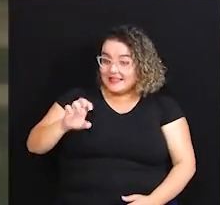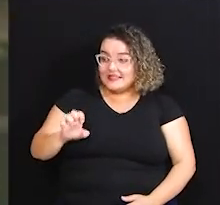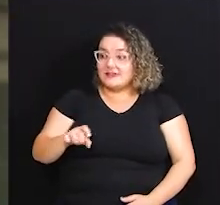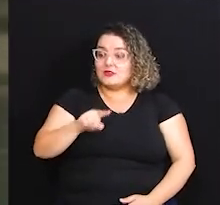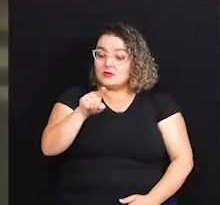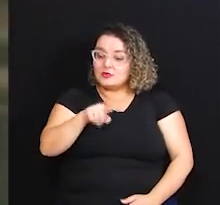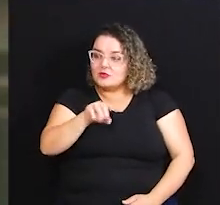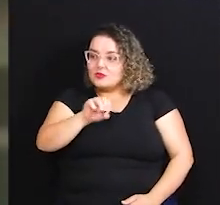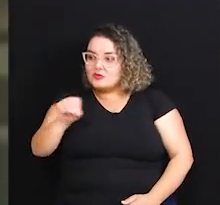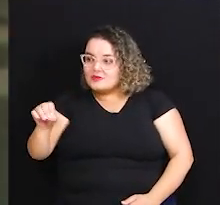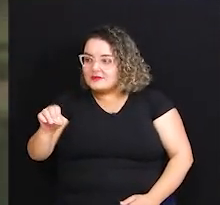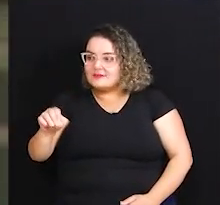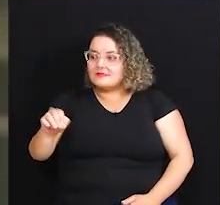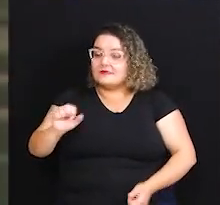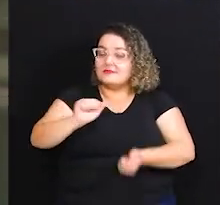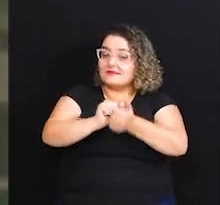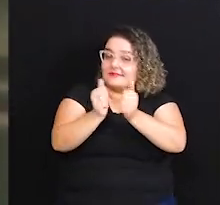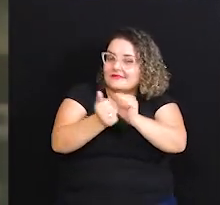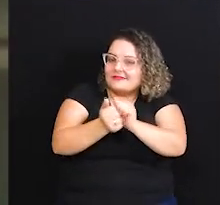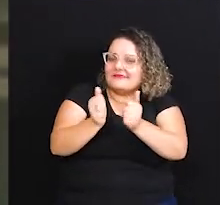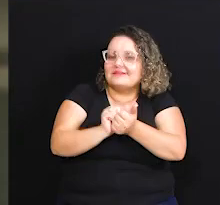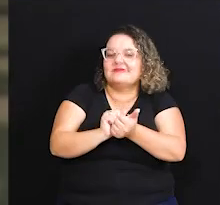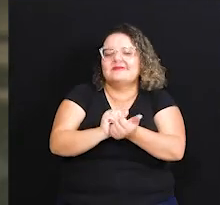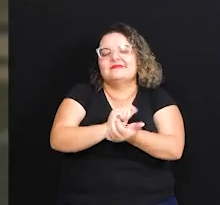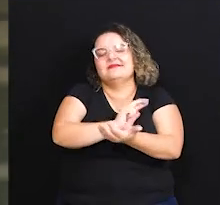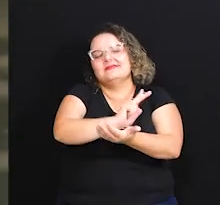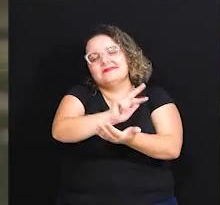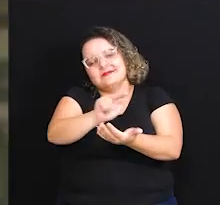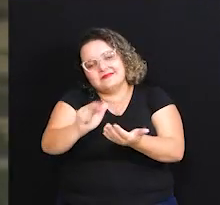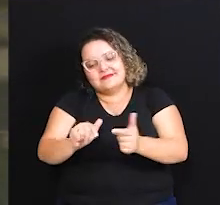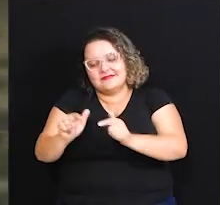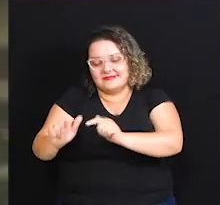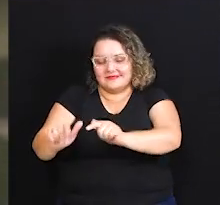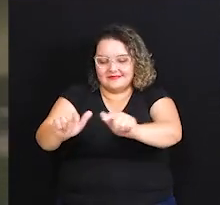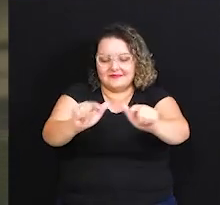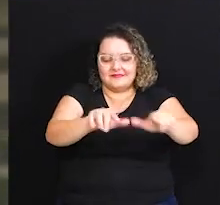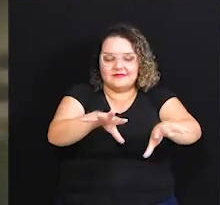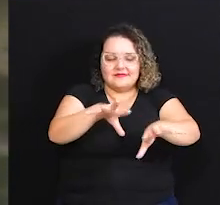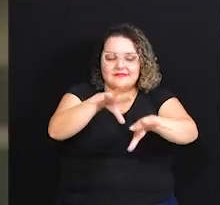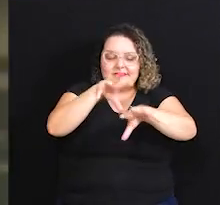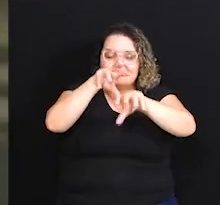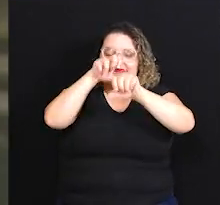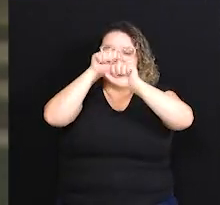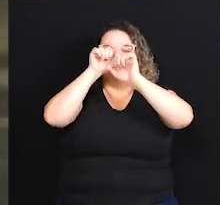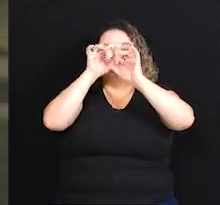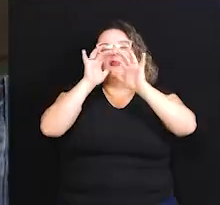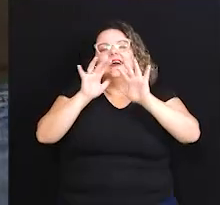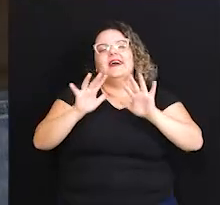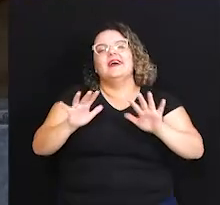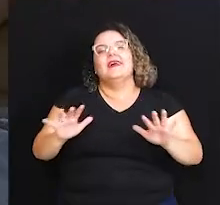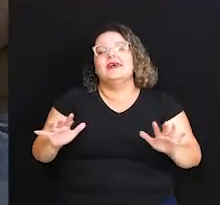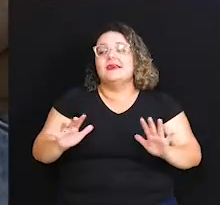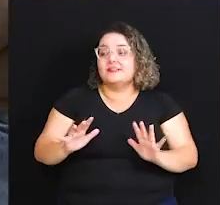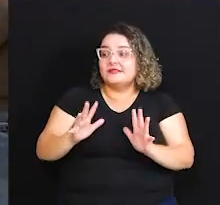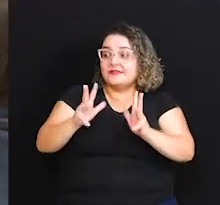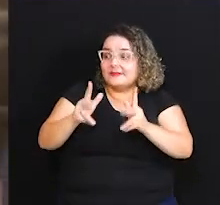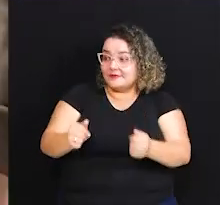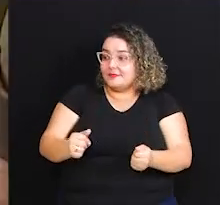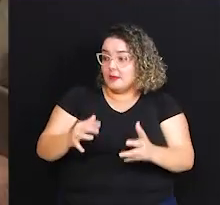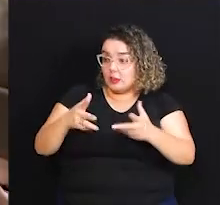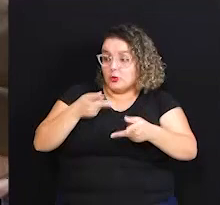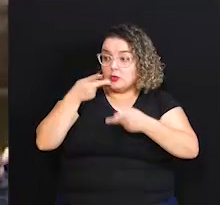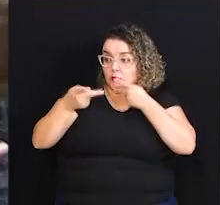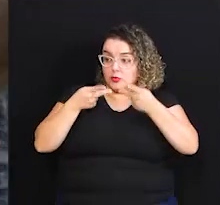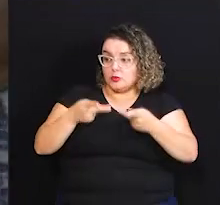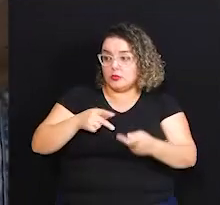de animais em reabilitação e muito espaço para respirar ar puro. Tudo isso que a gente está falando,